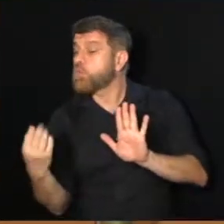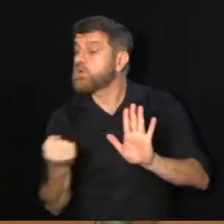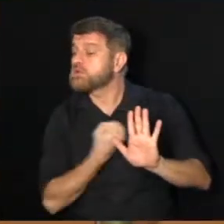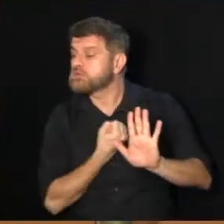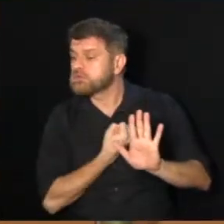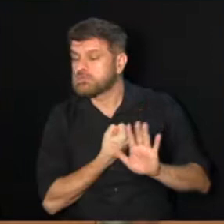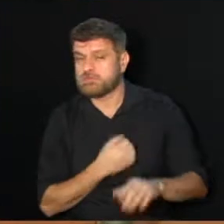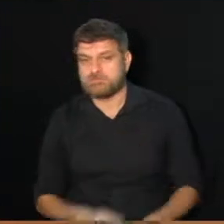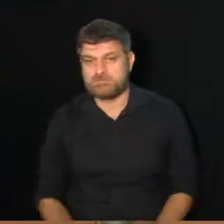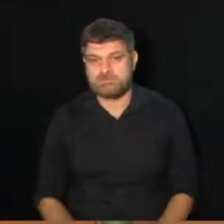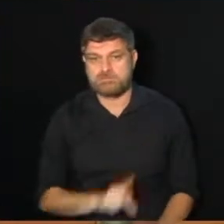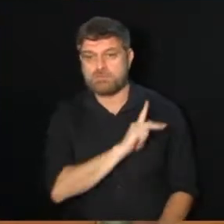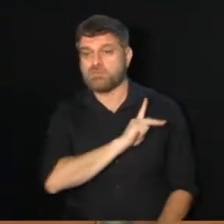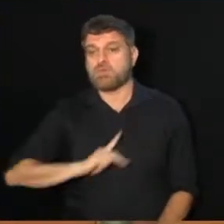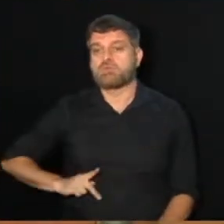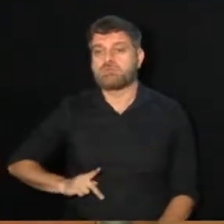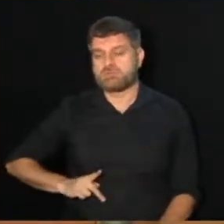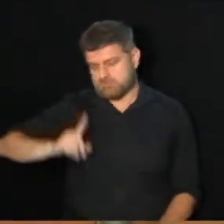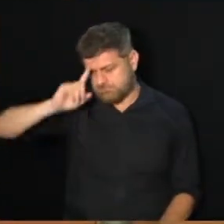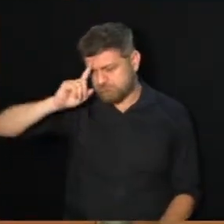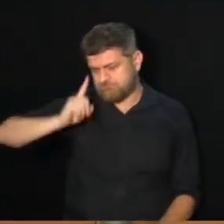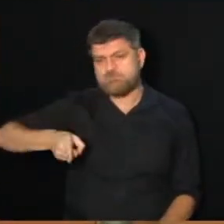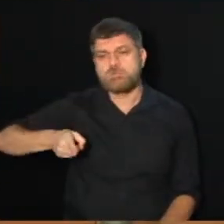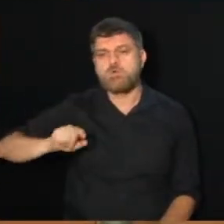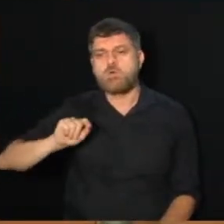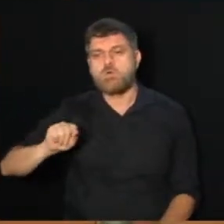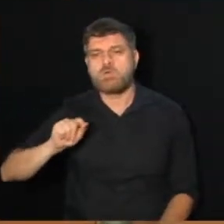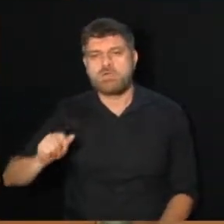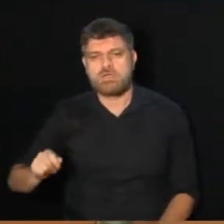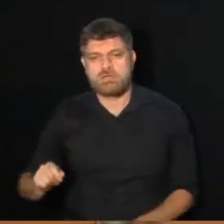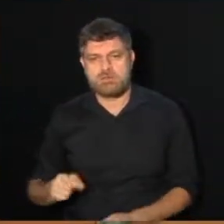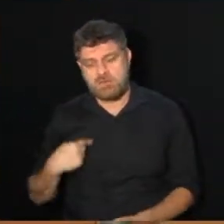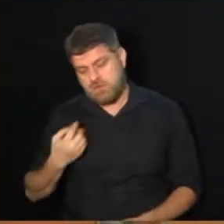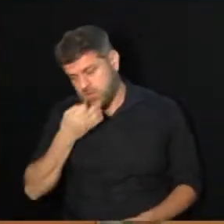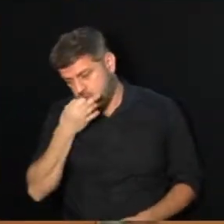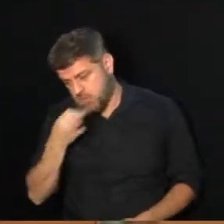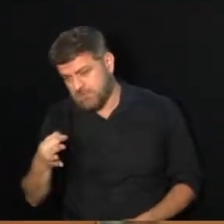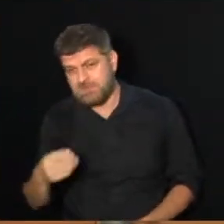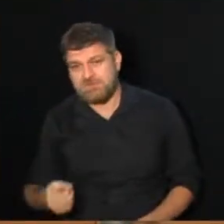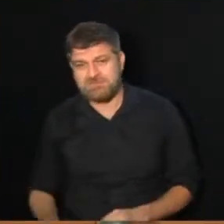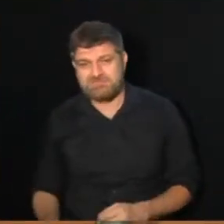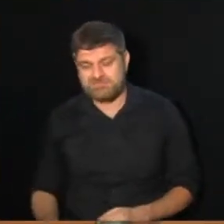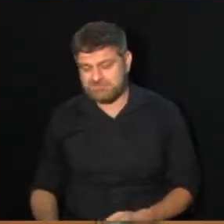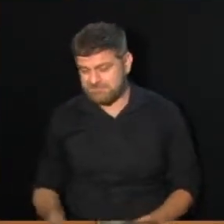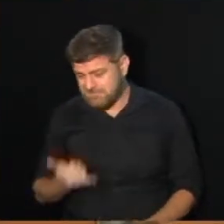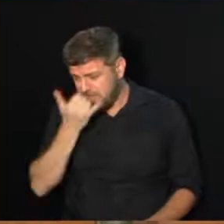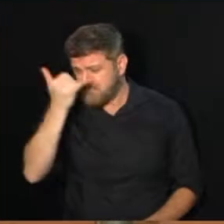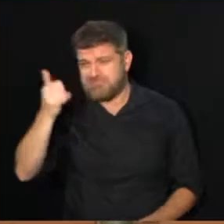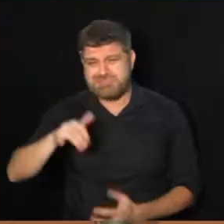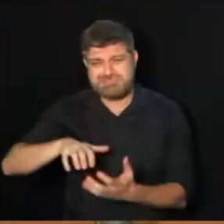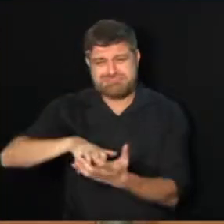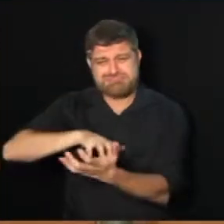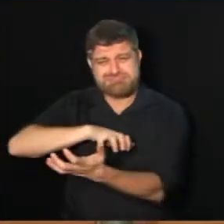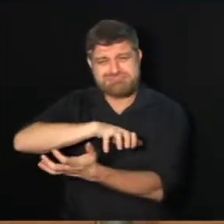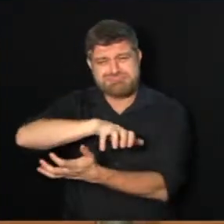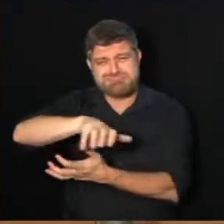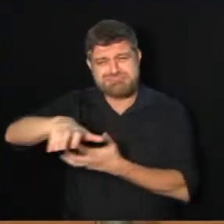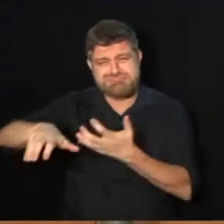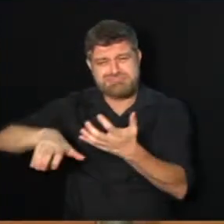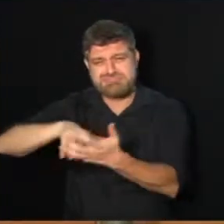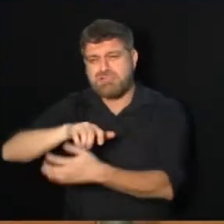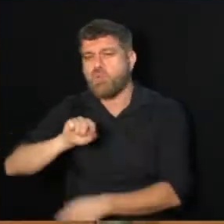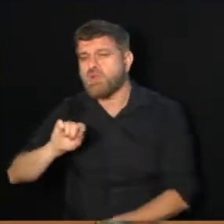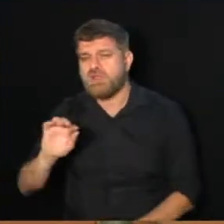do Executivo provocou, né, no nosso ponto de vista, situações quase catastróficas, e que,